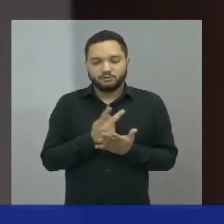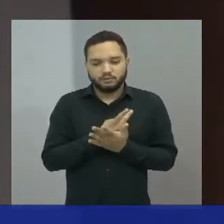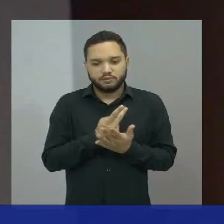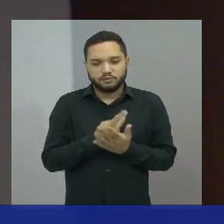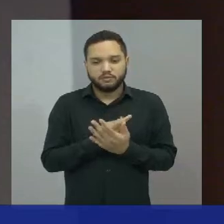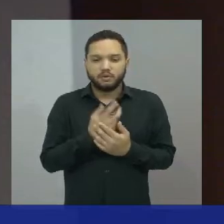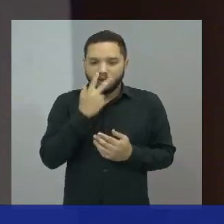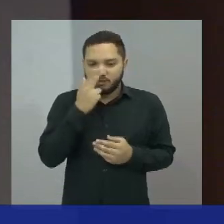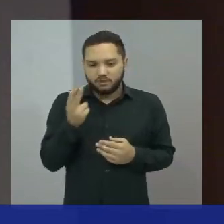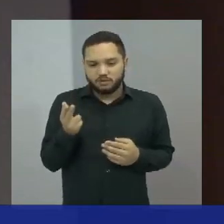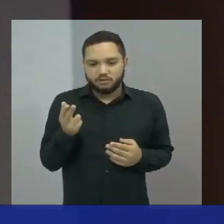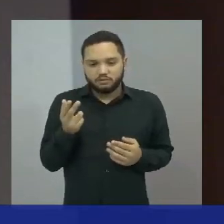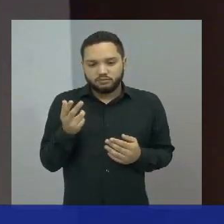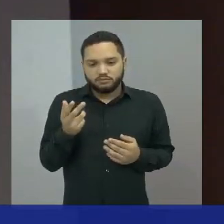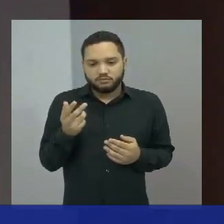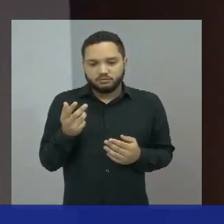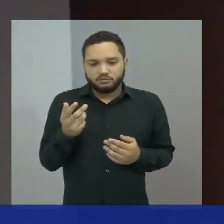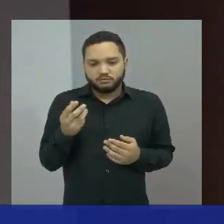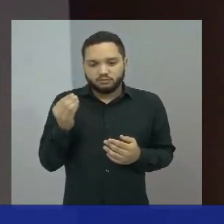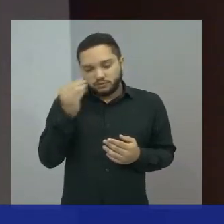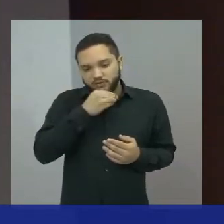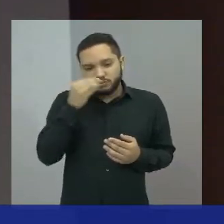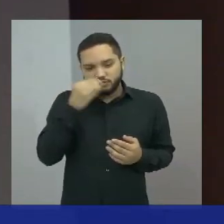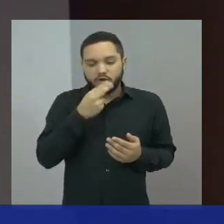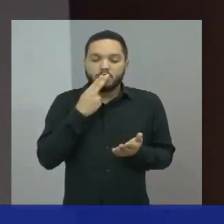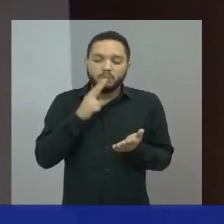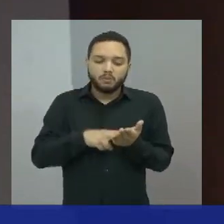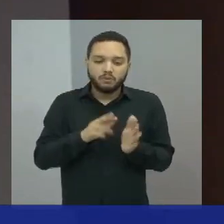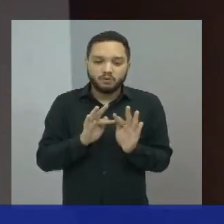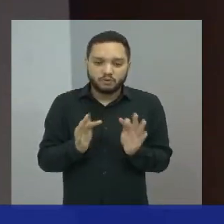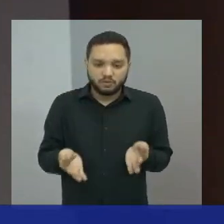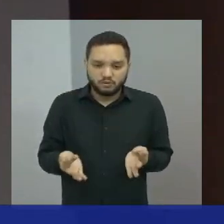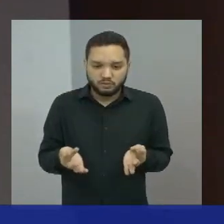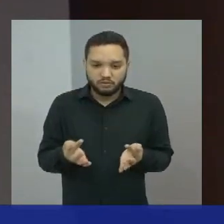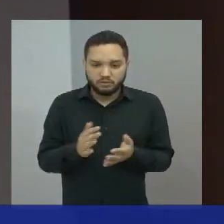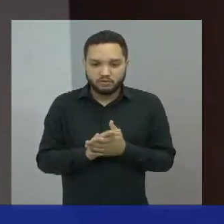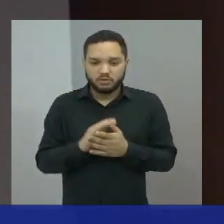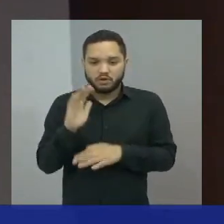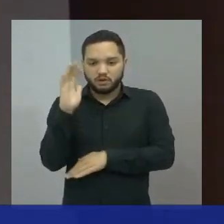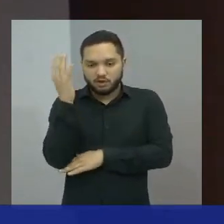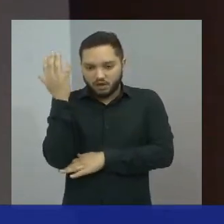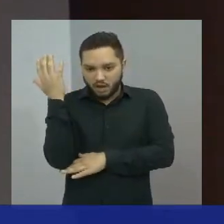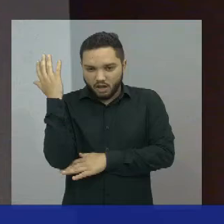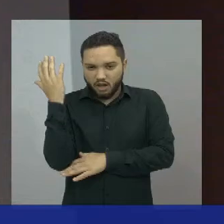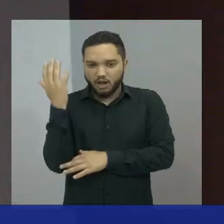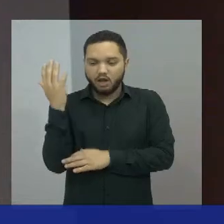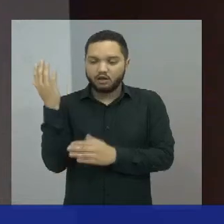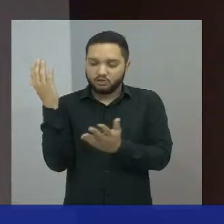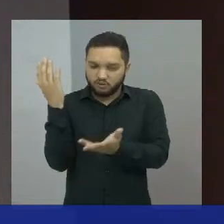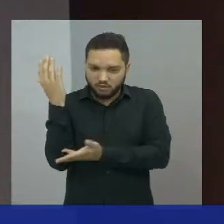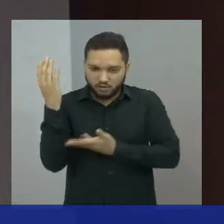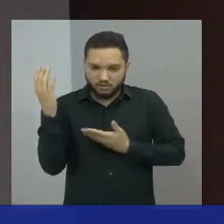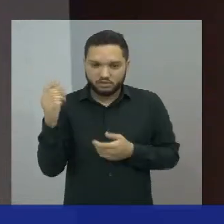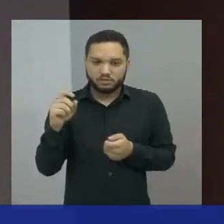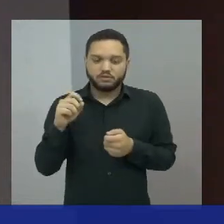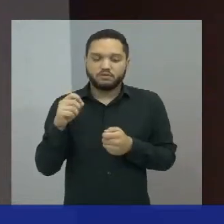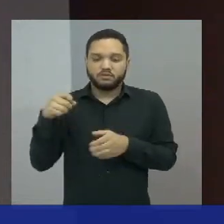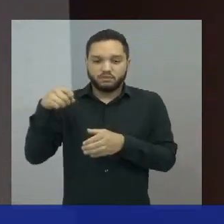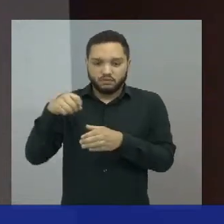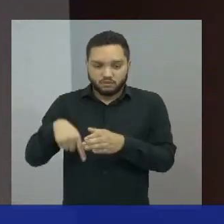Infração média. Penalidade: multa simples, remoção da árvore plantada e